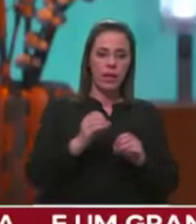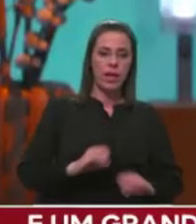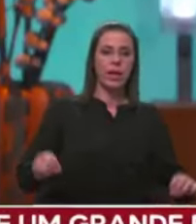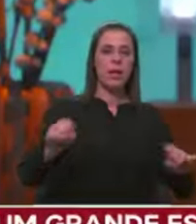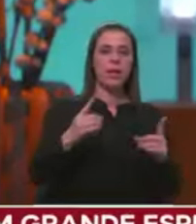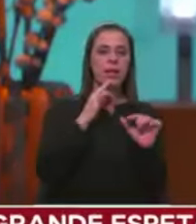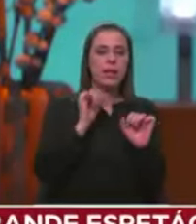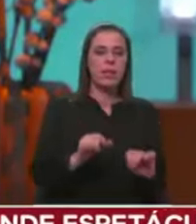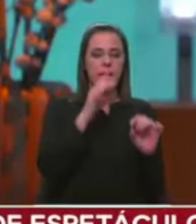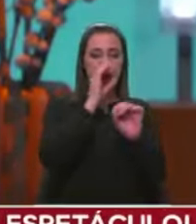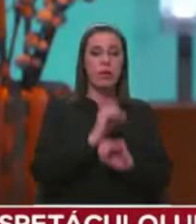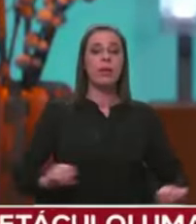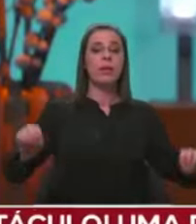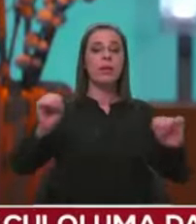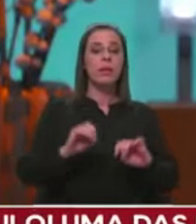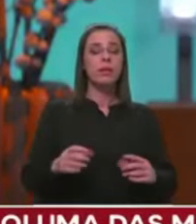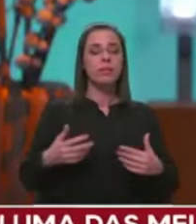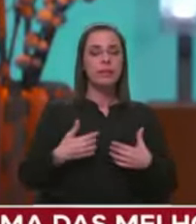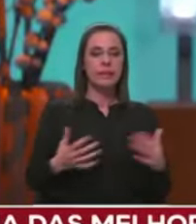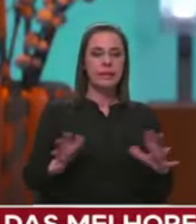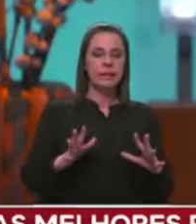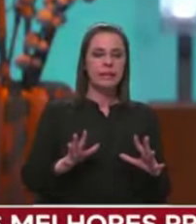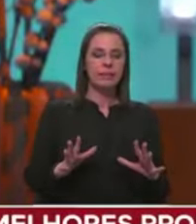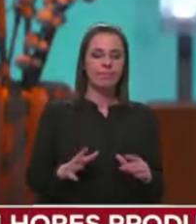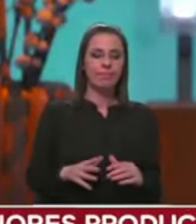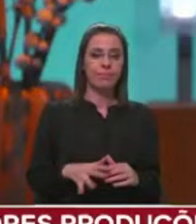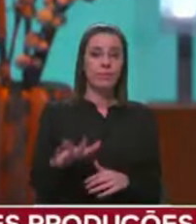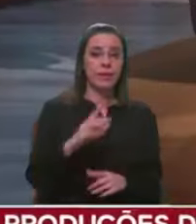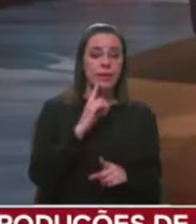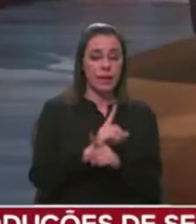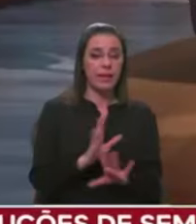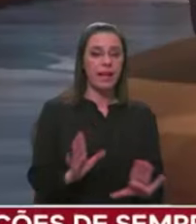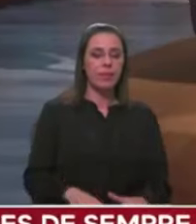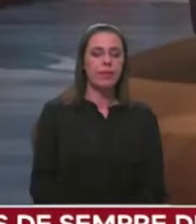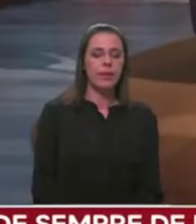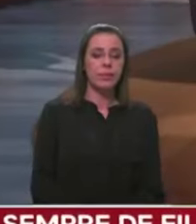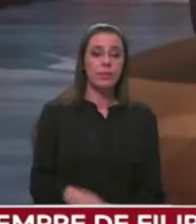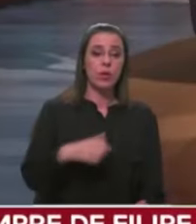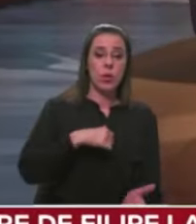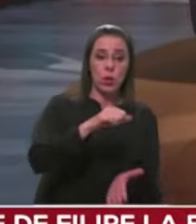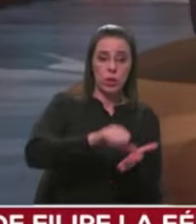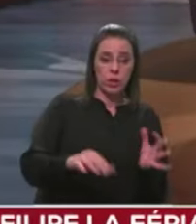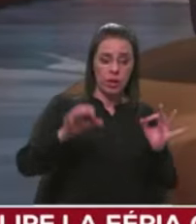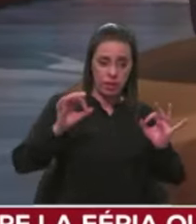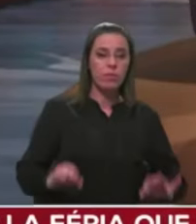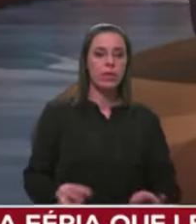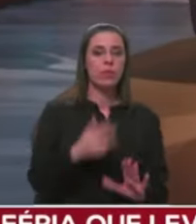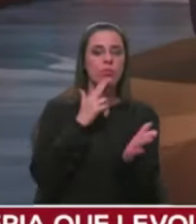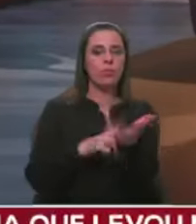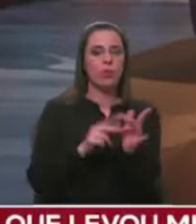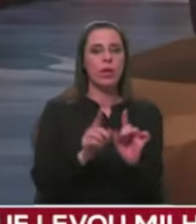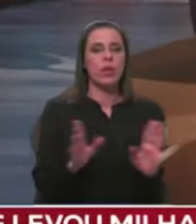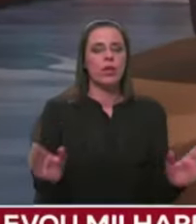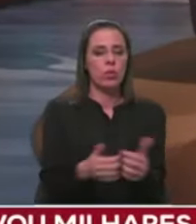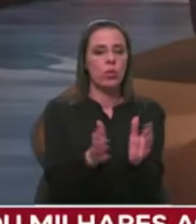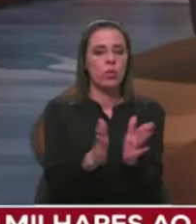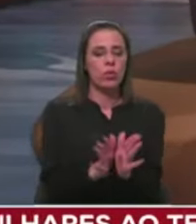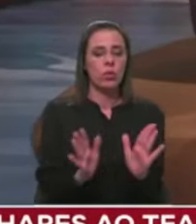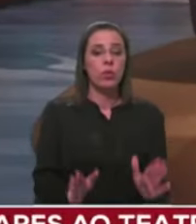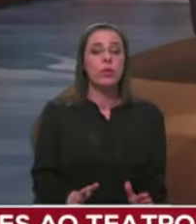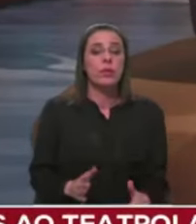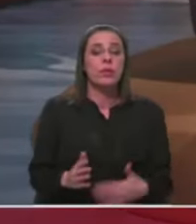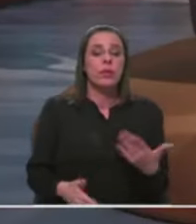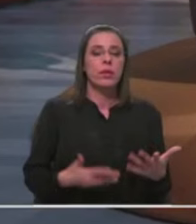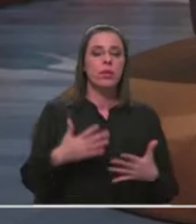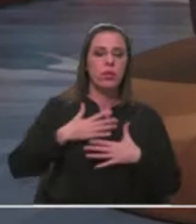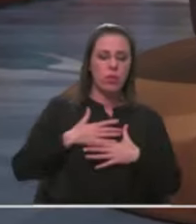não ser malcriado com ninguém e nem ter que entrar na situação que estava a entrar. Eu desisti mesmo por esses motivos todos. Pois